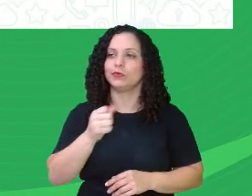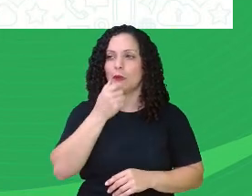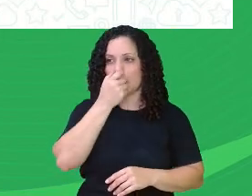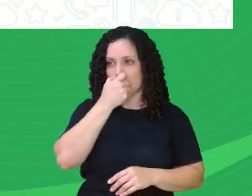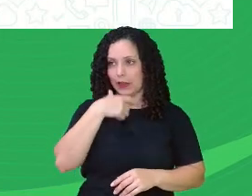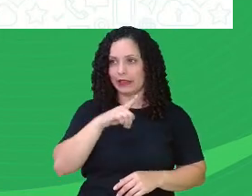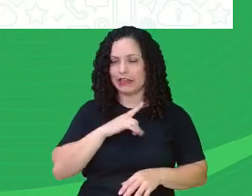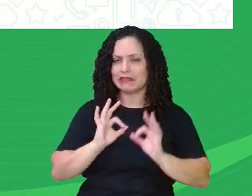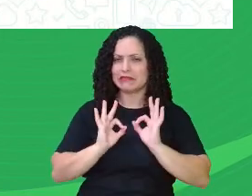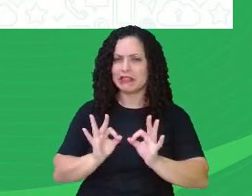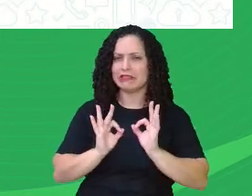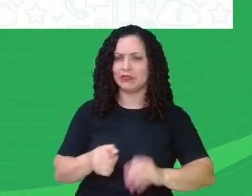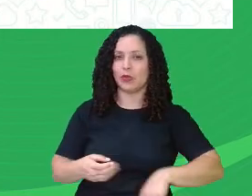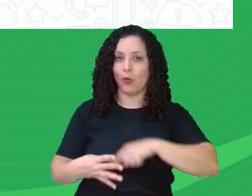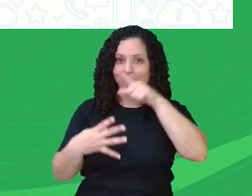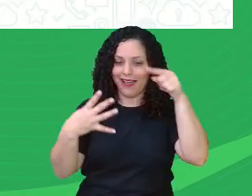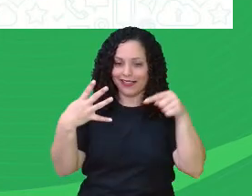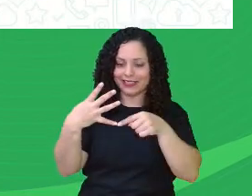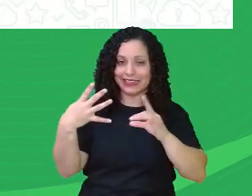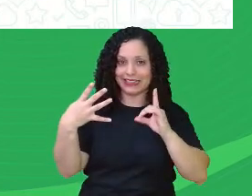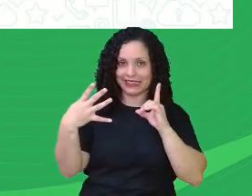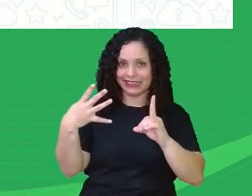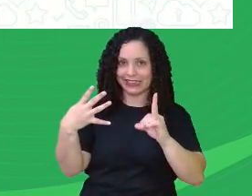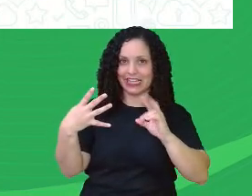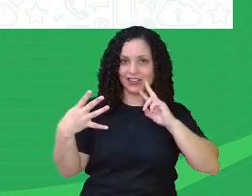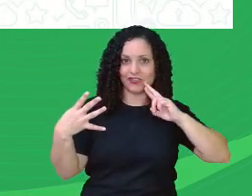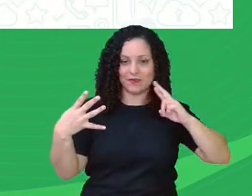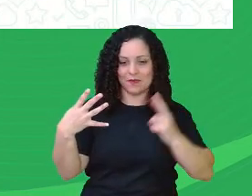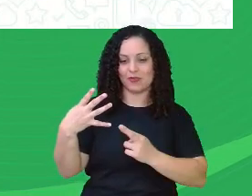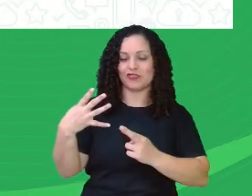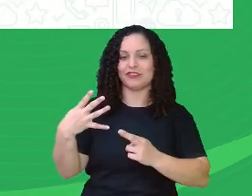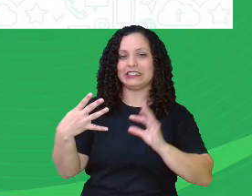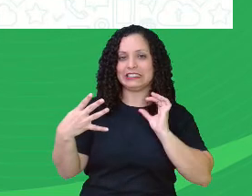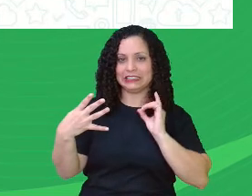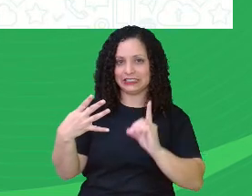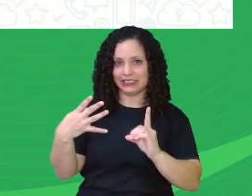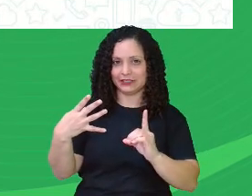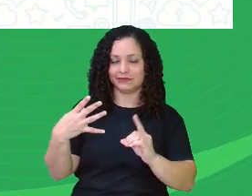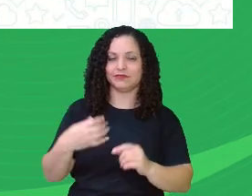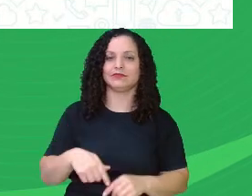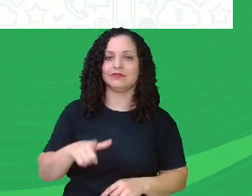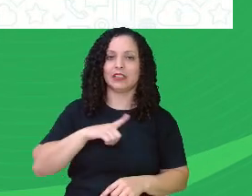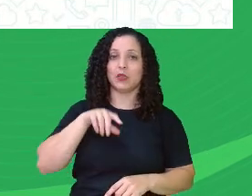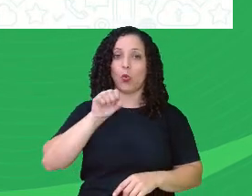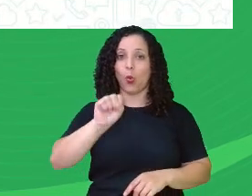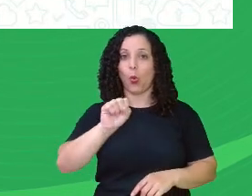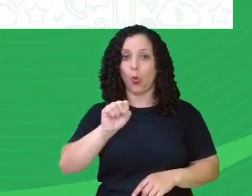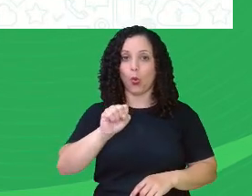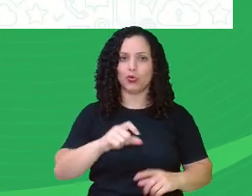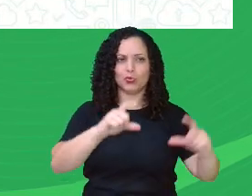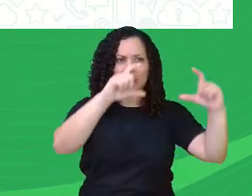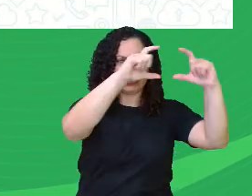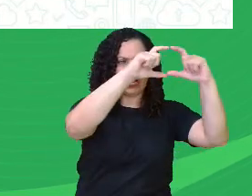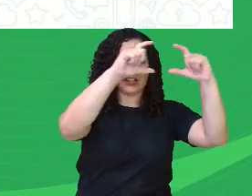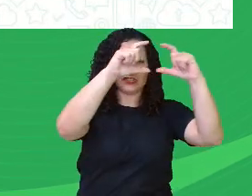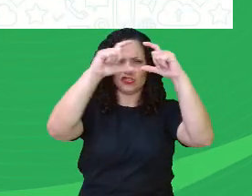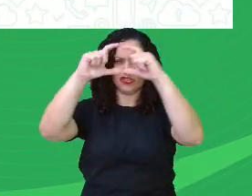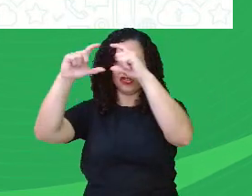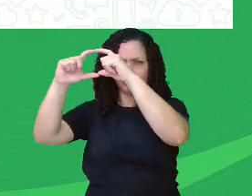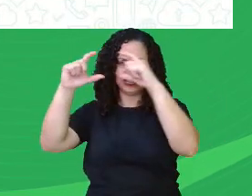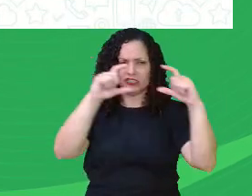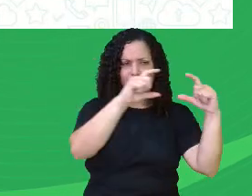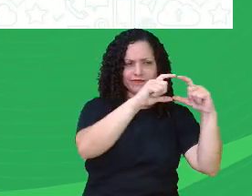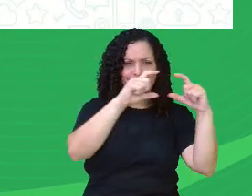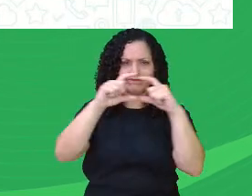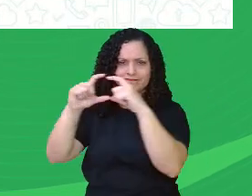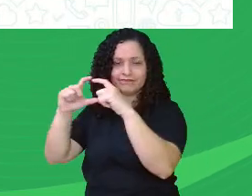certinho, letra D, ó, o gabarito da questão. Então, 8 caixinhas da 2 cabem na caixinha da 1. É